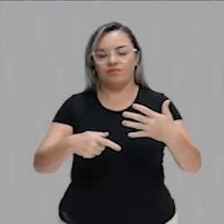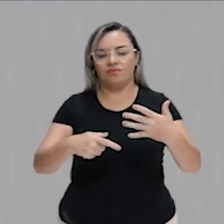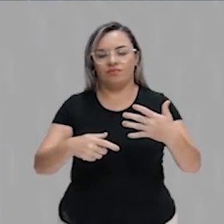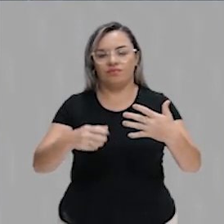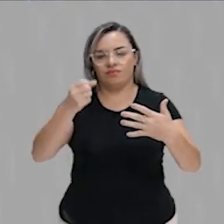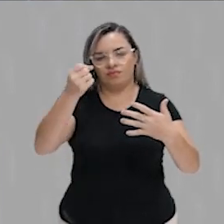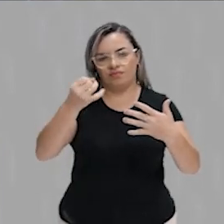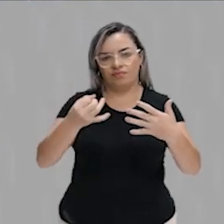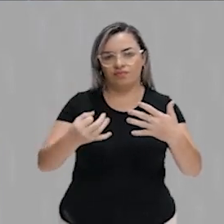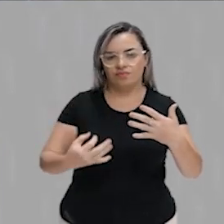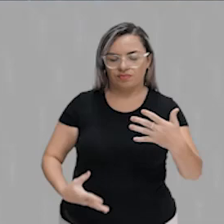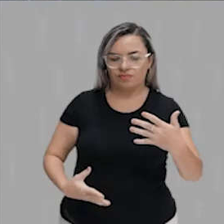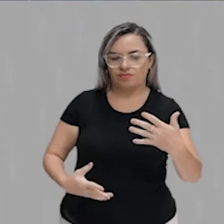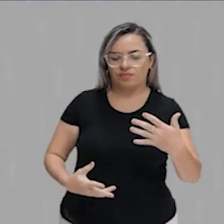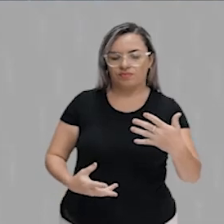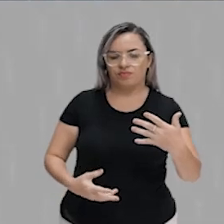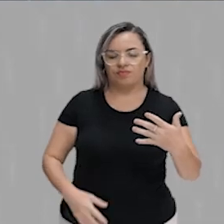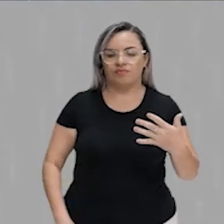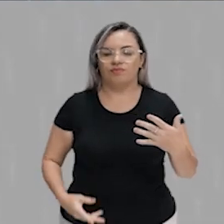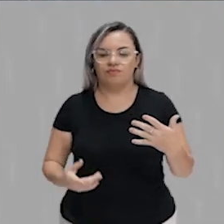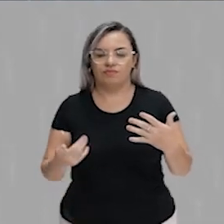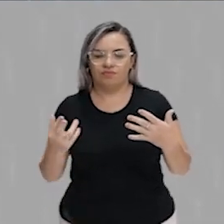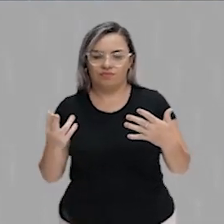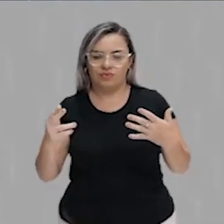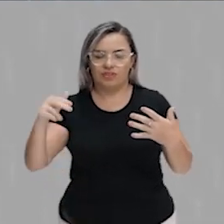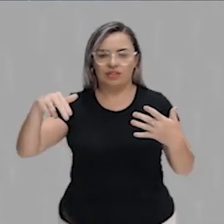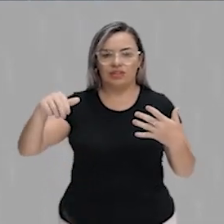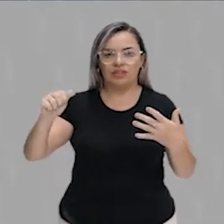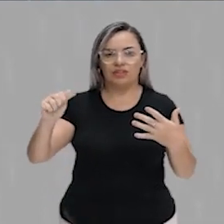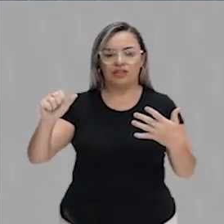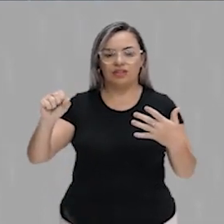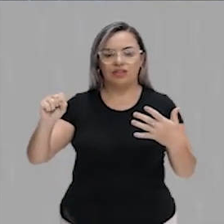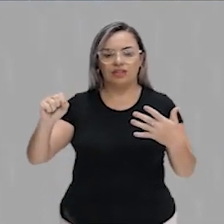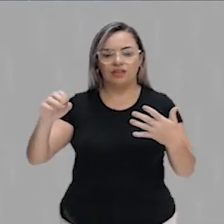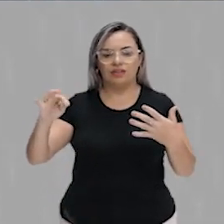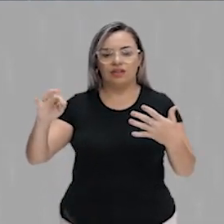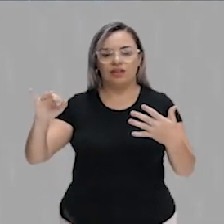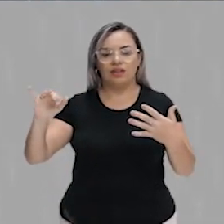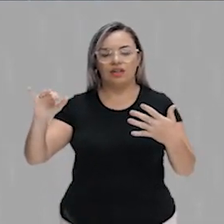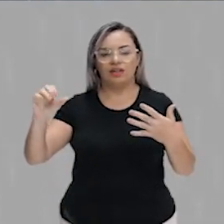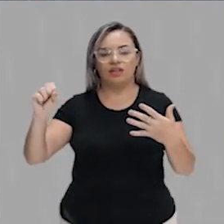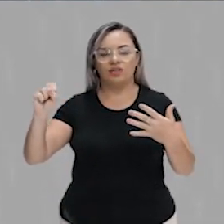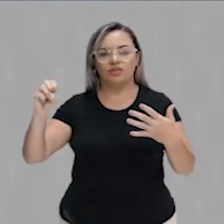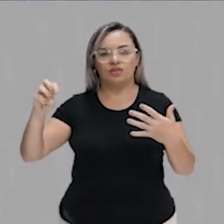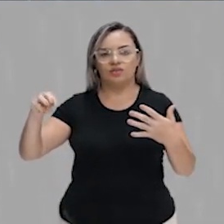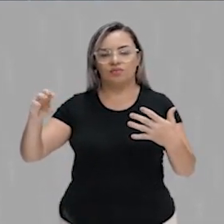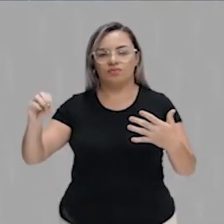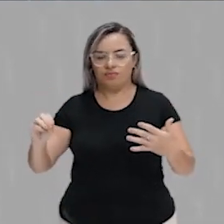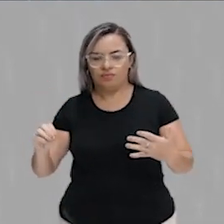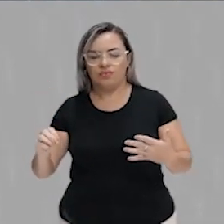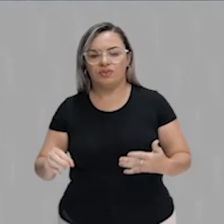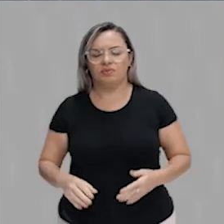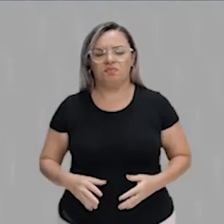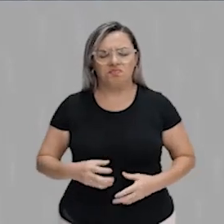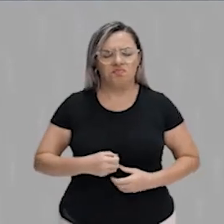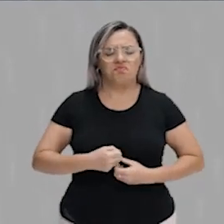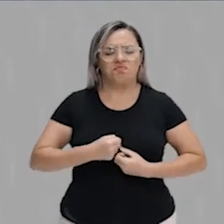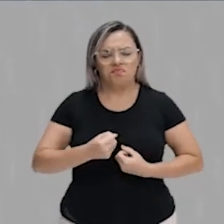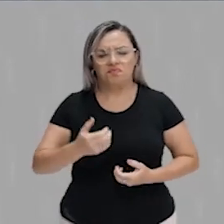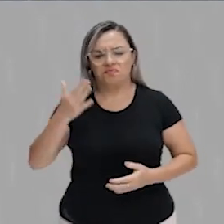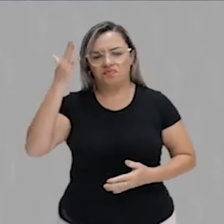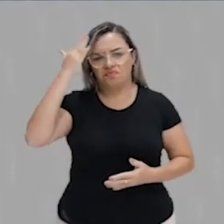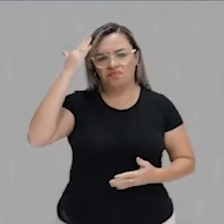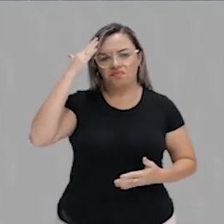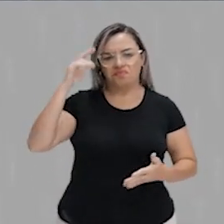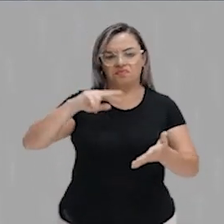celular, que é a mesma coisa que narcisismo. Então, aqui a gente está agora para tentar entender, né, o que significa cada